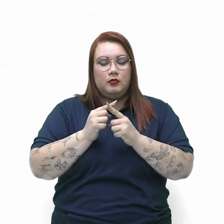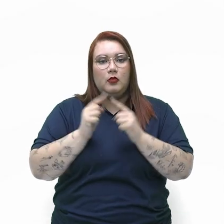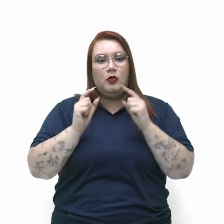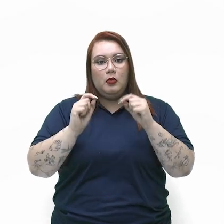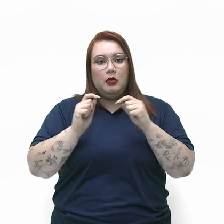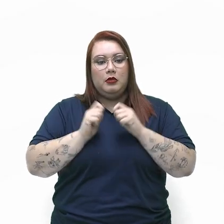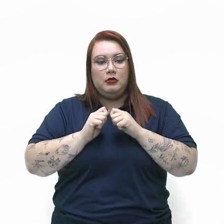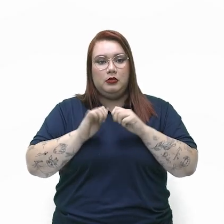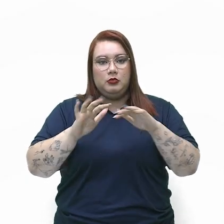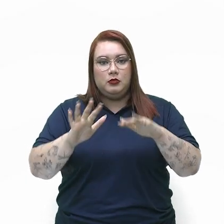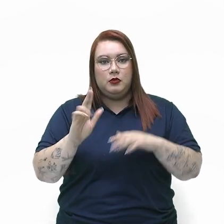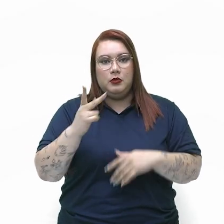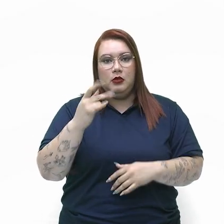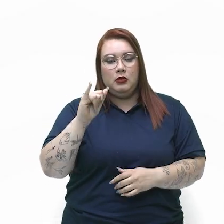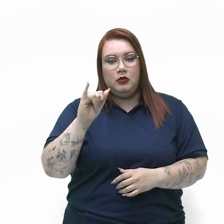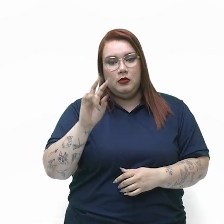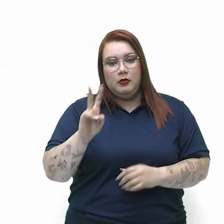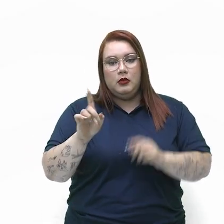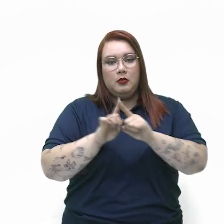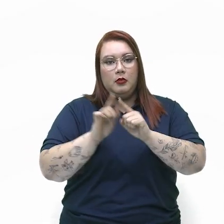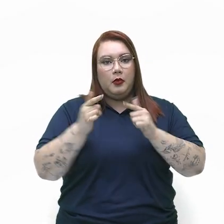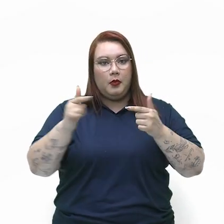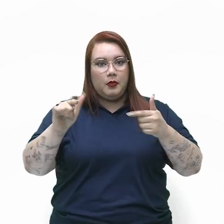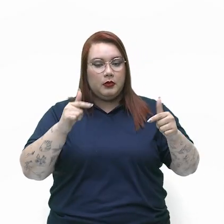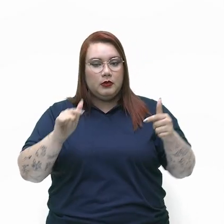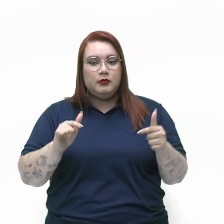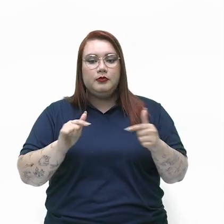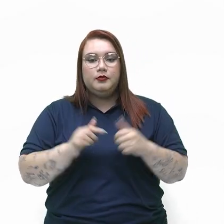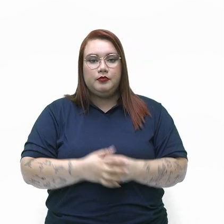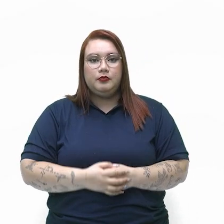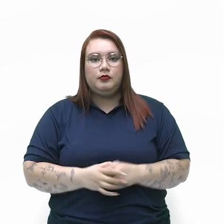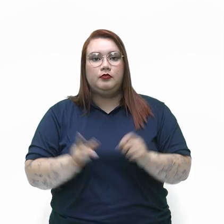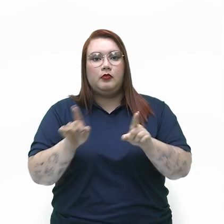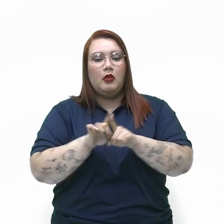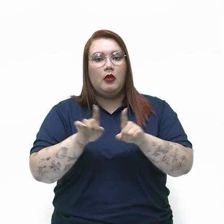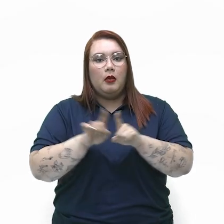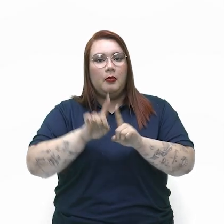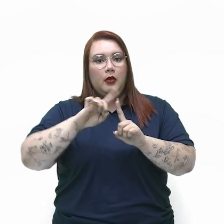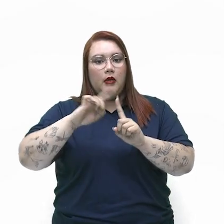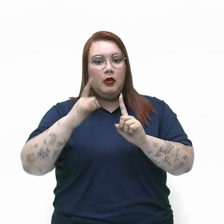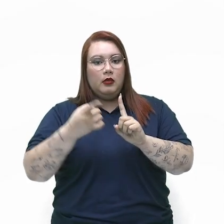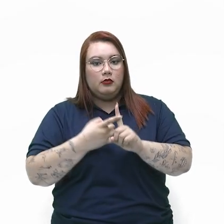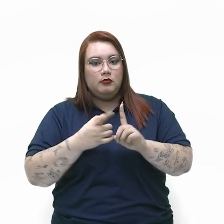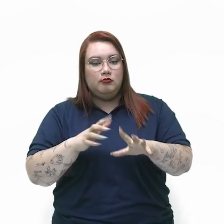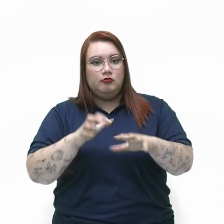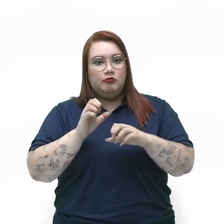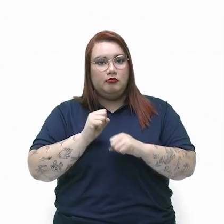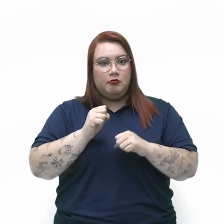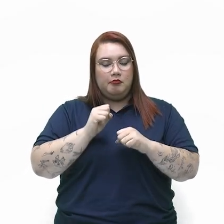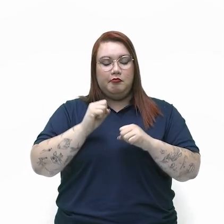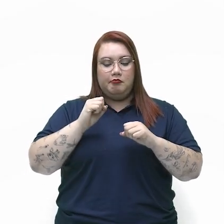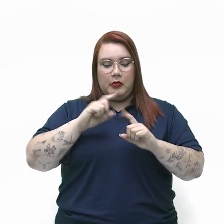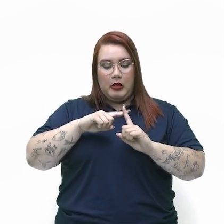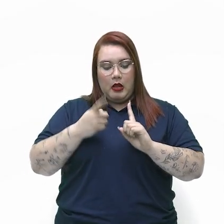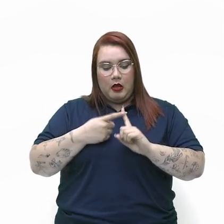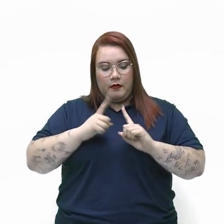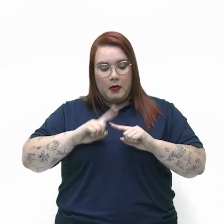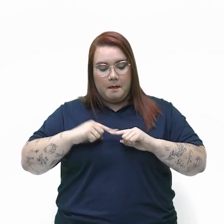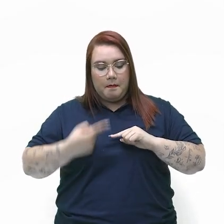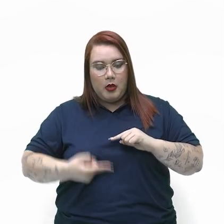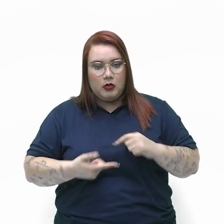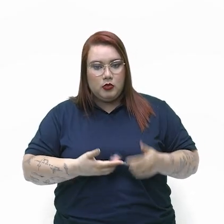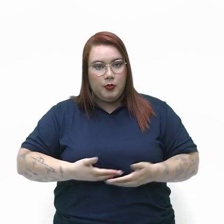HIV e tantas outras ISTs também. E da gravidez para o bebê. E como não